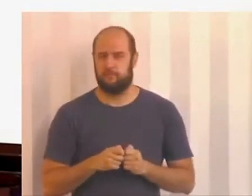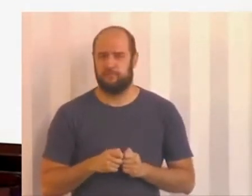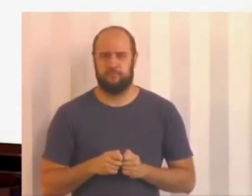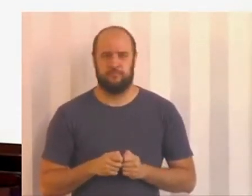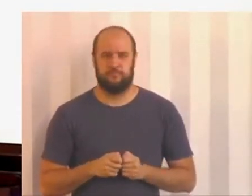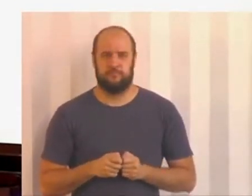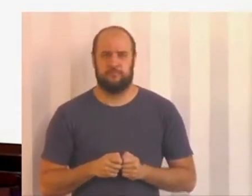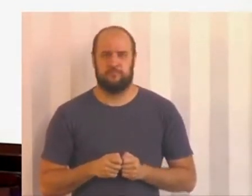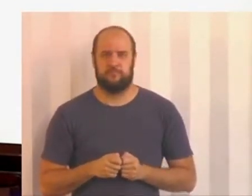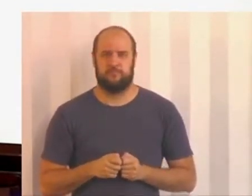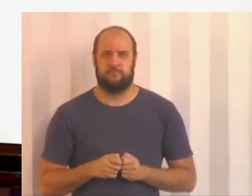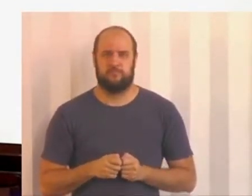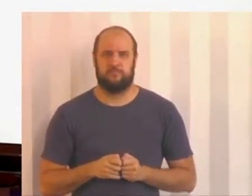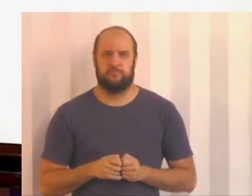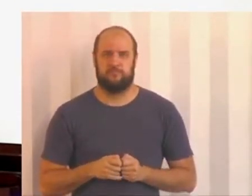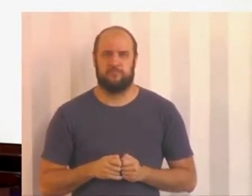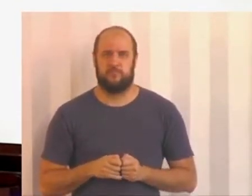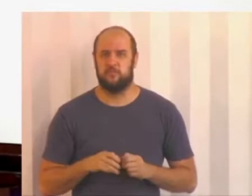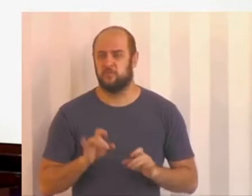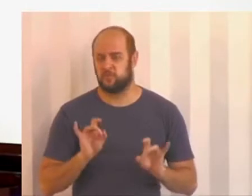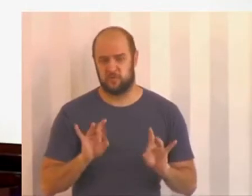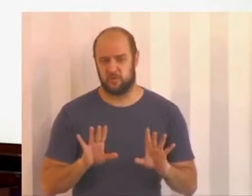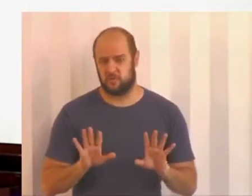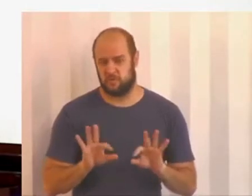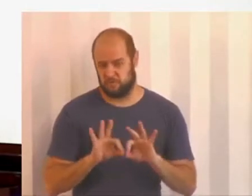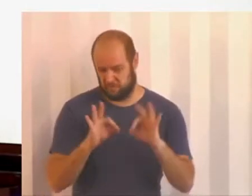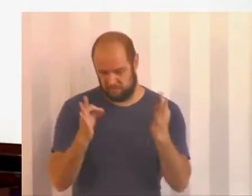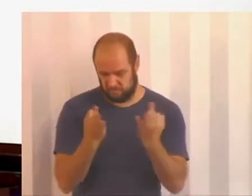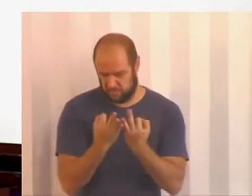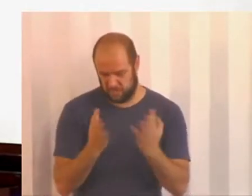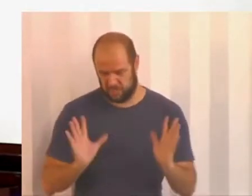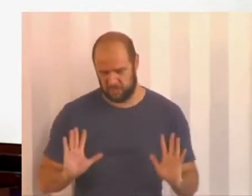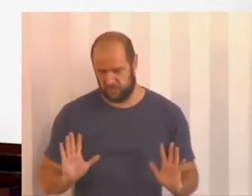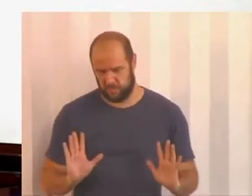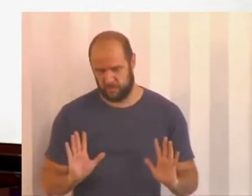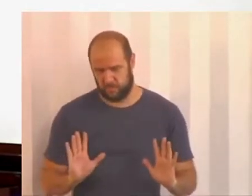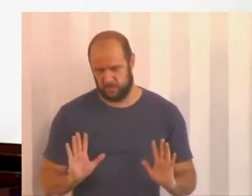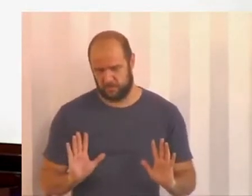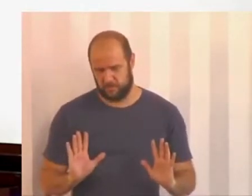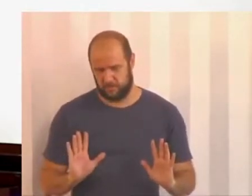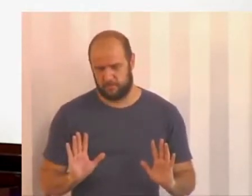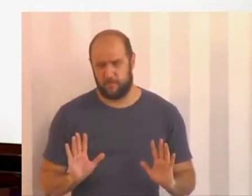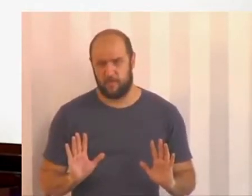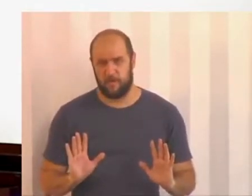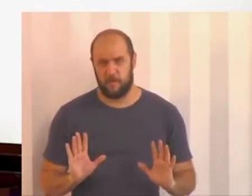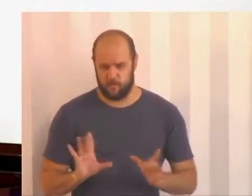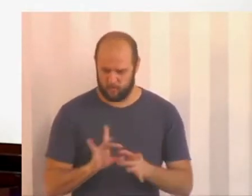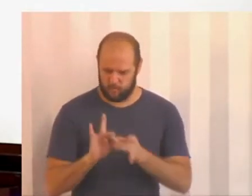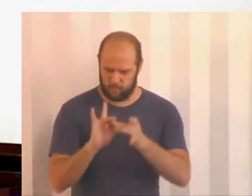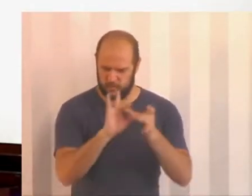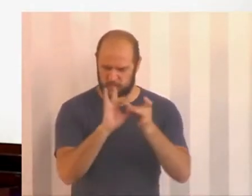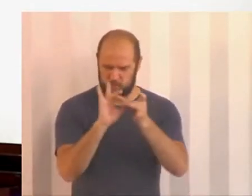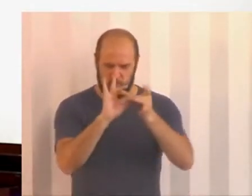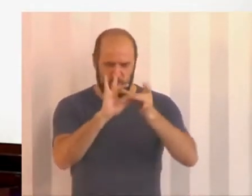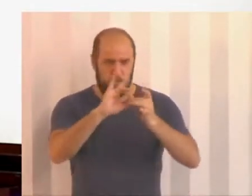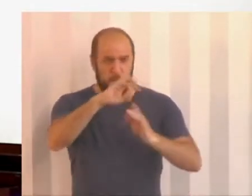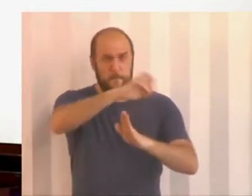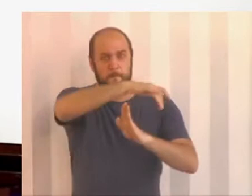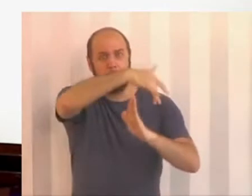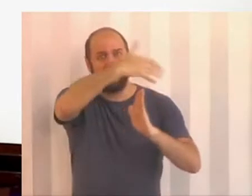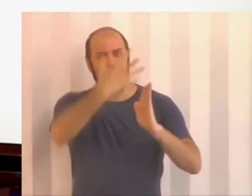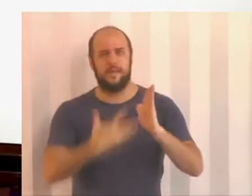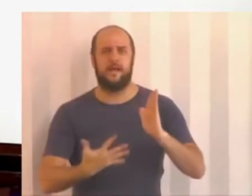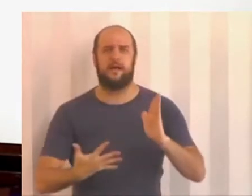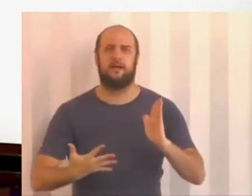não é uma mera união familiar, é uma união mística. E essa união mística é